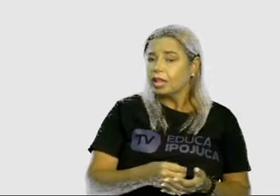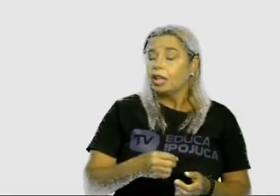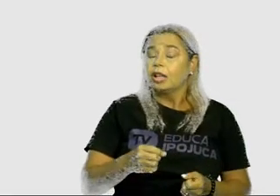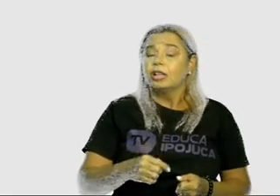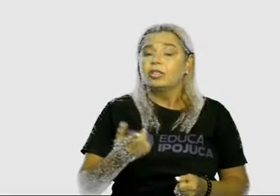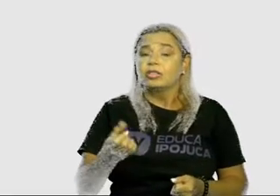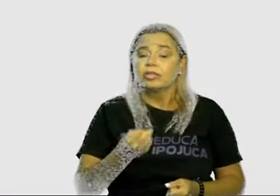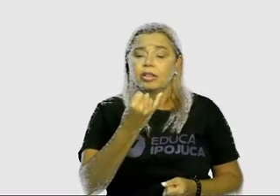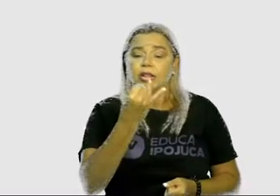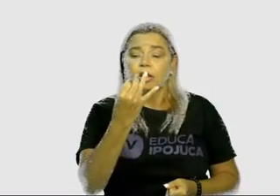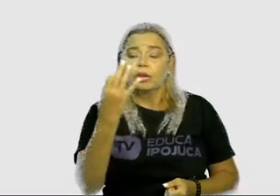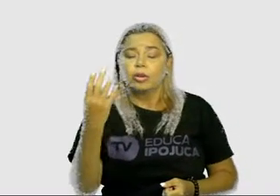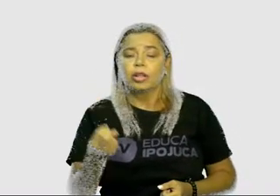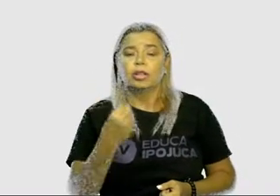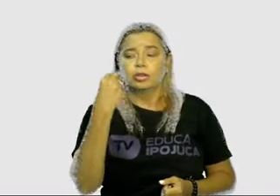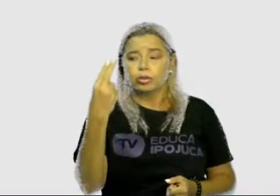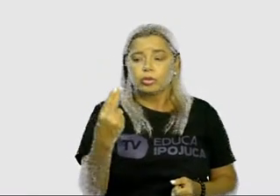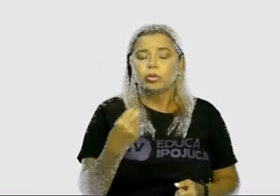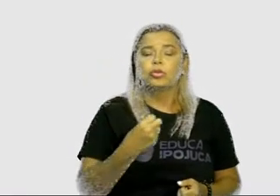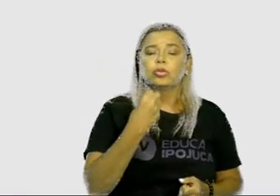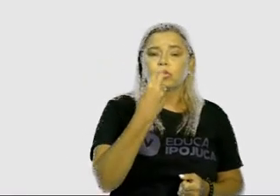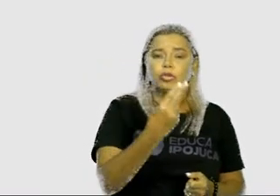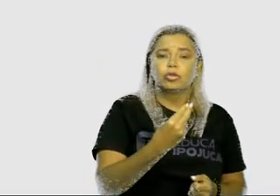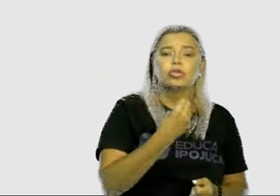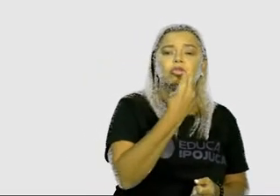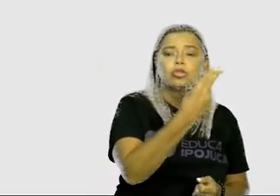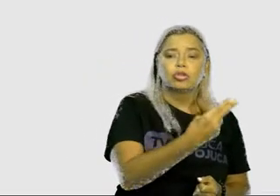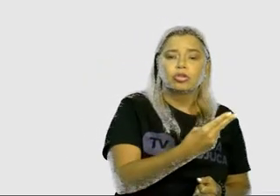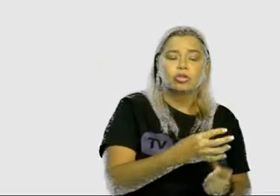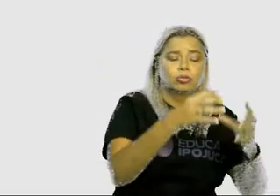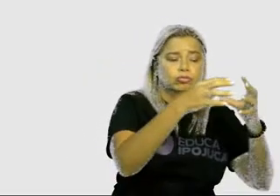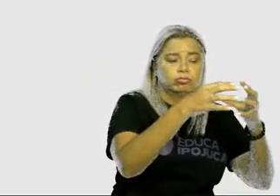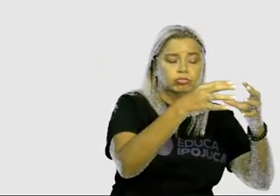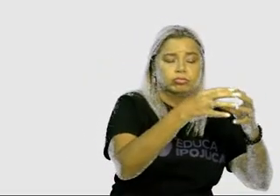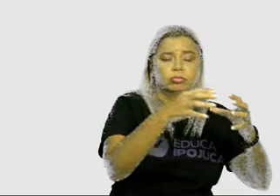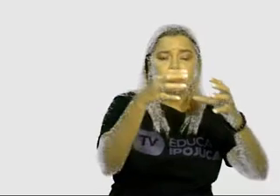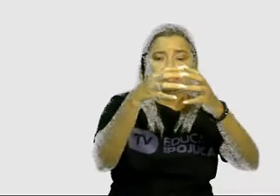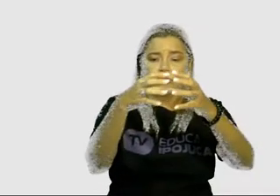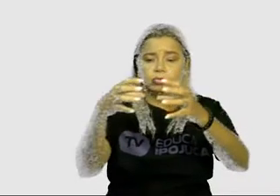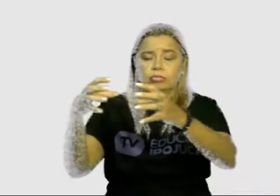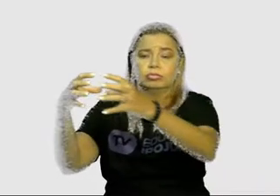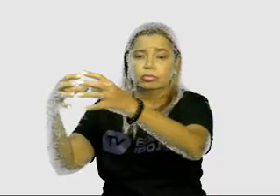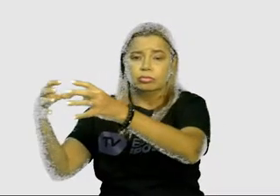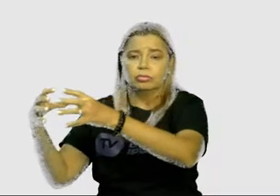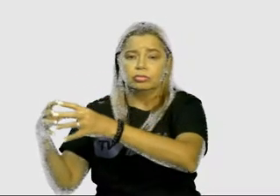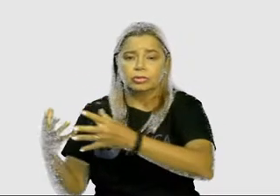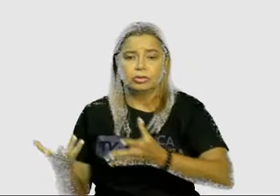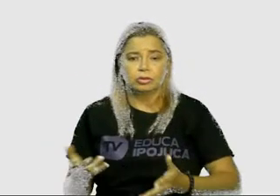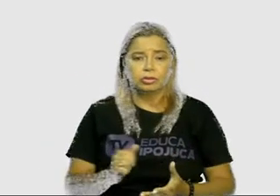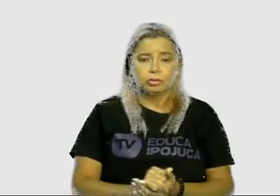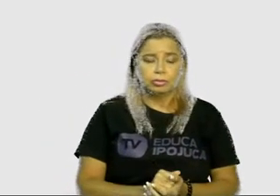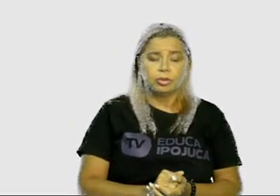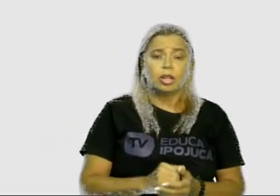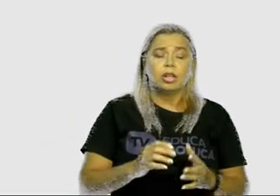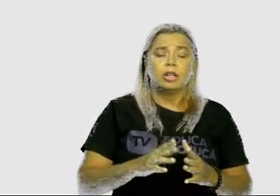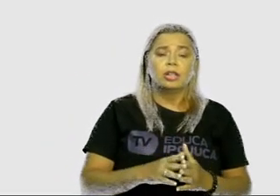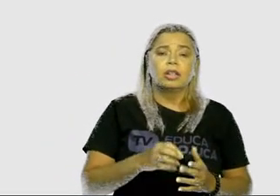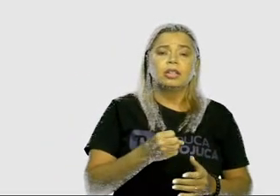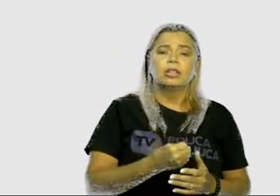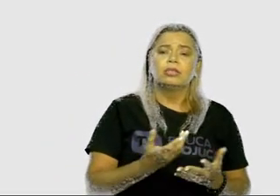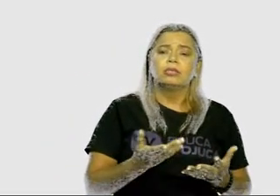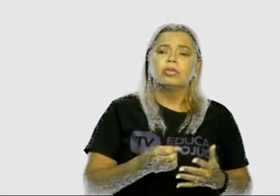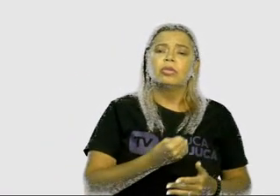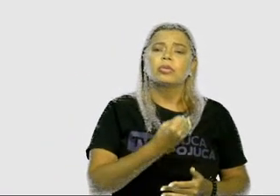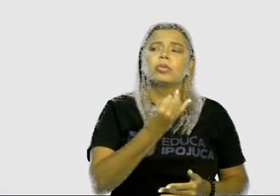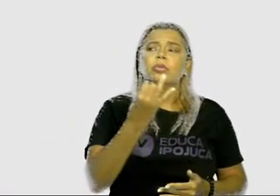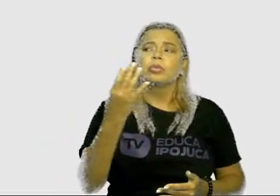dois elementos, que é a contagem por agrupamentos. Podemos perceber qual o total de balas se eu agrupar